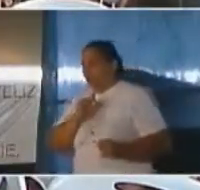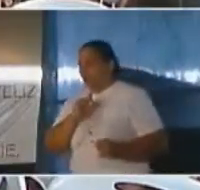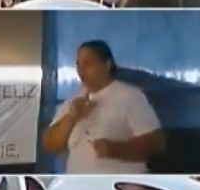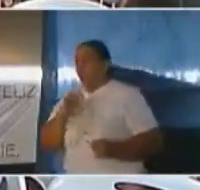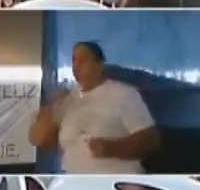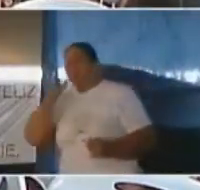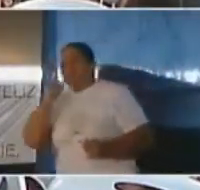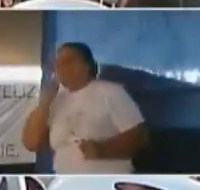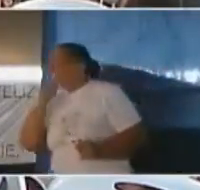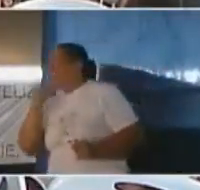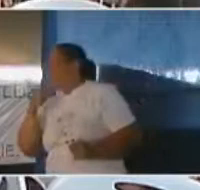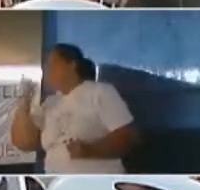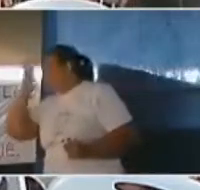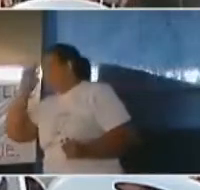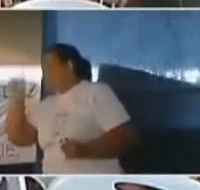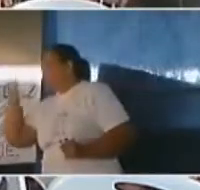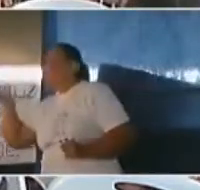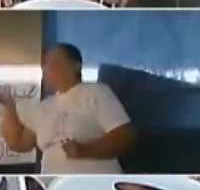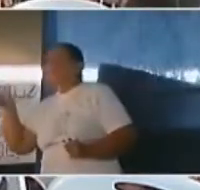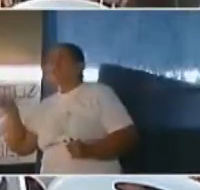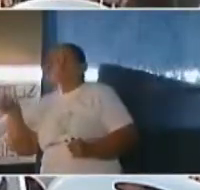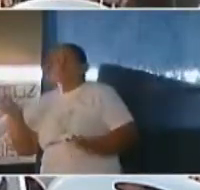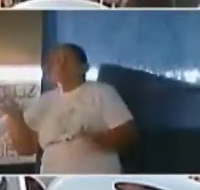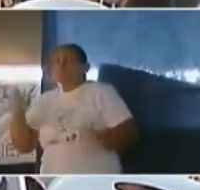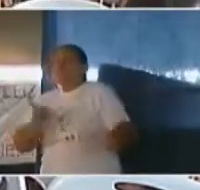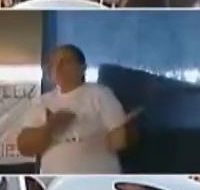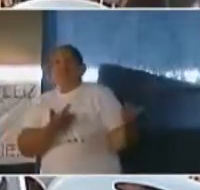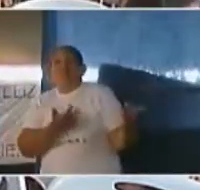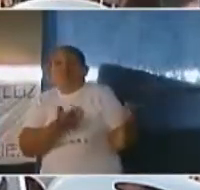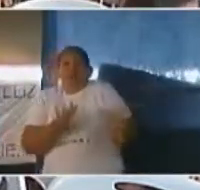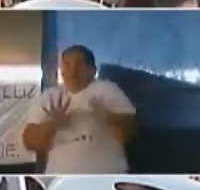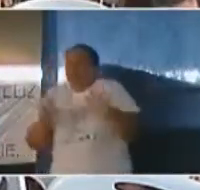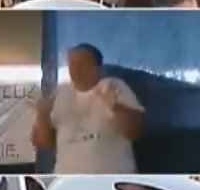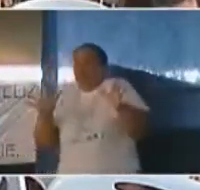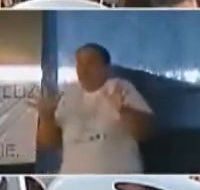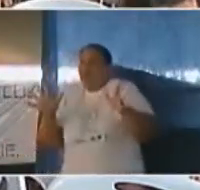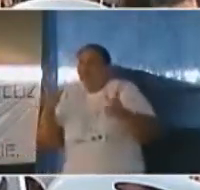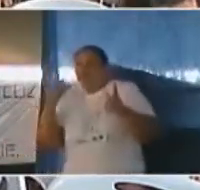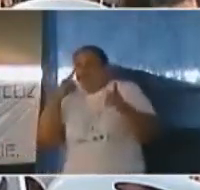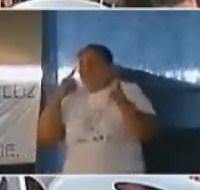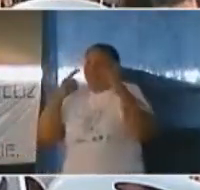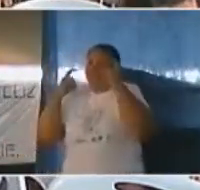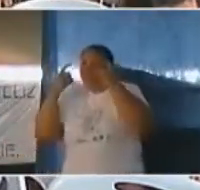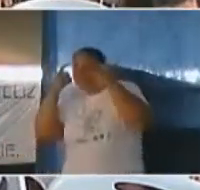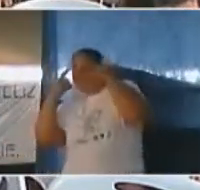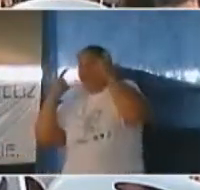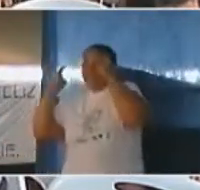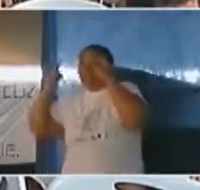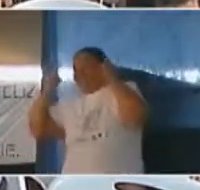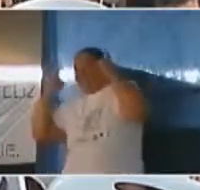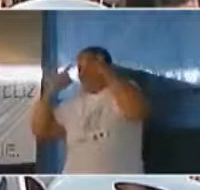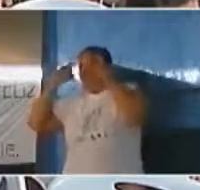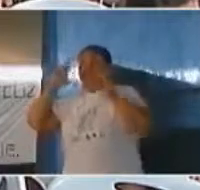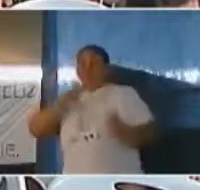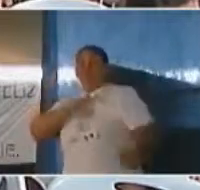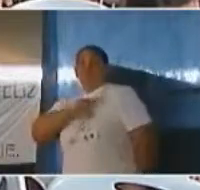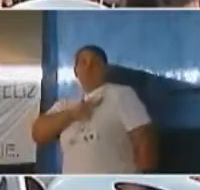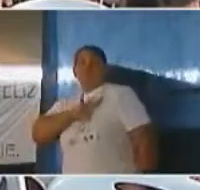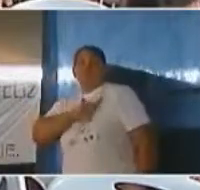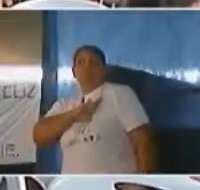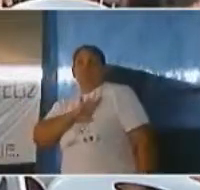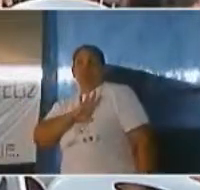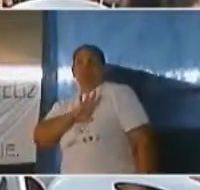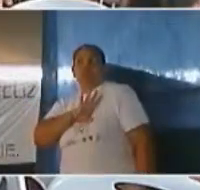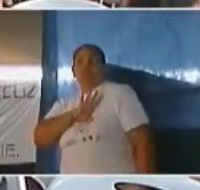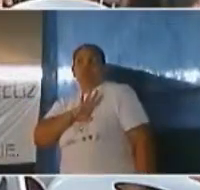perdido. A jovem se sente perdida. Tem muito medo. Tem